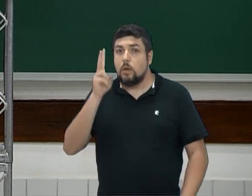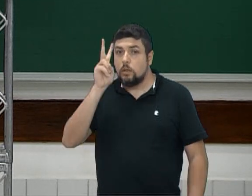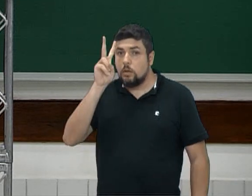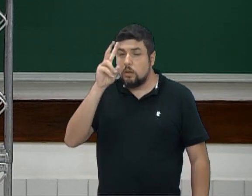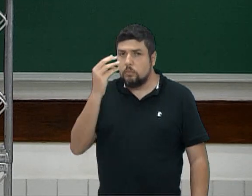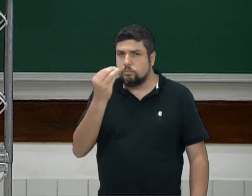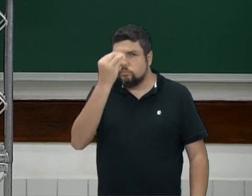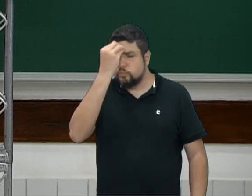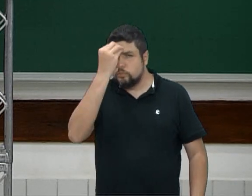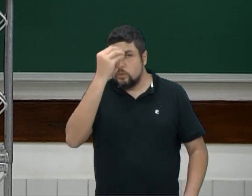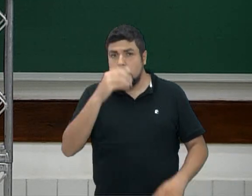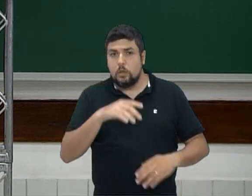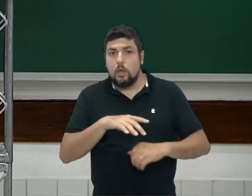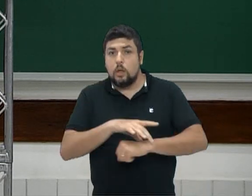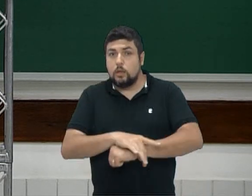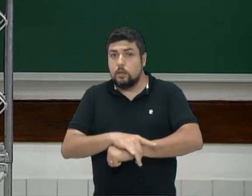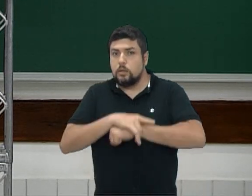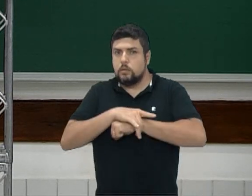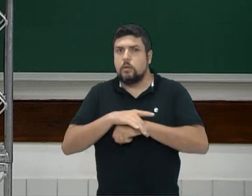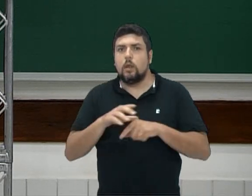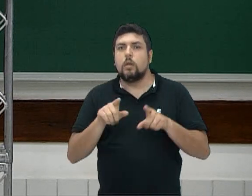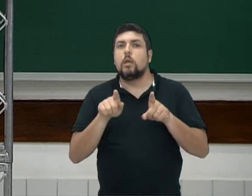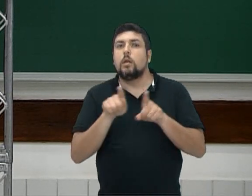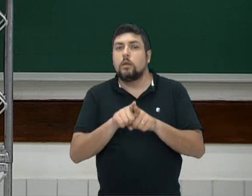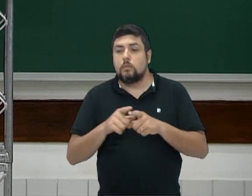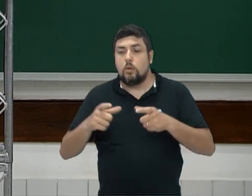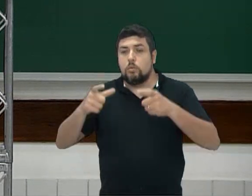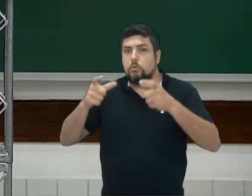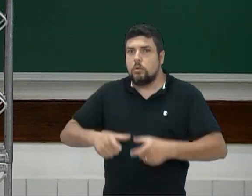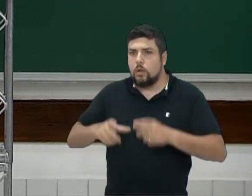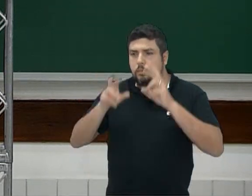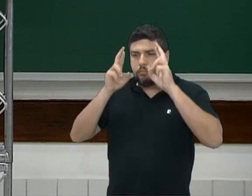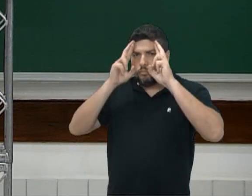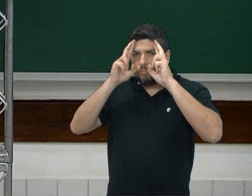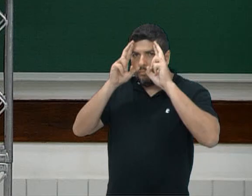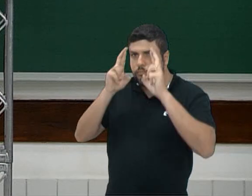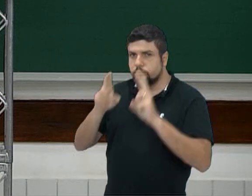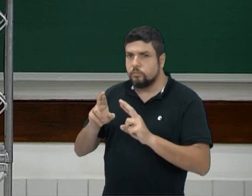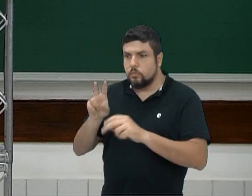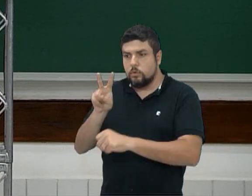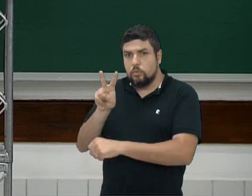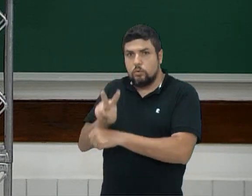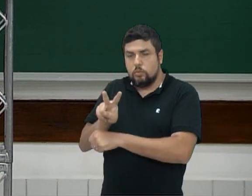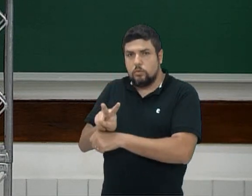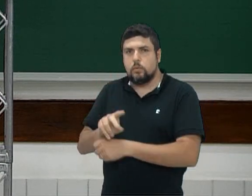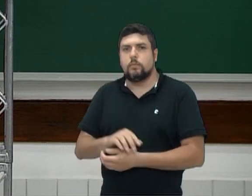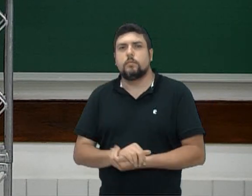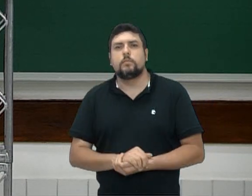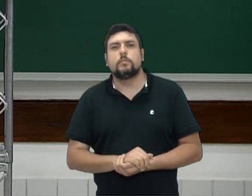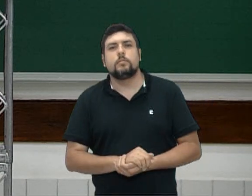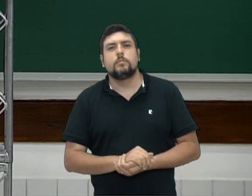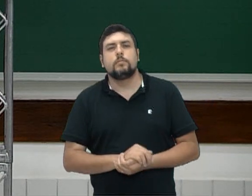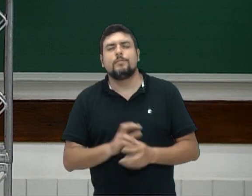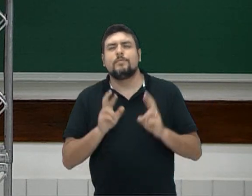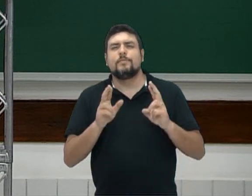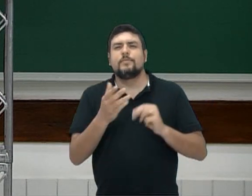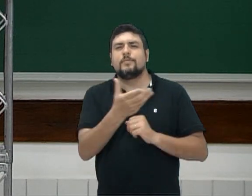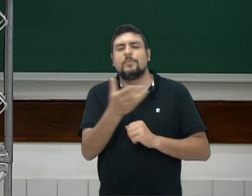do respeito aos locais onde a gente está praticando, né, a preservação dos espaços. Tá? Espero que tenham gostado da